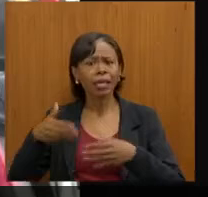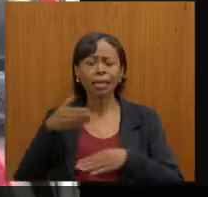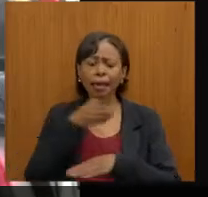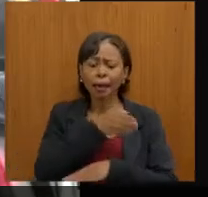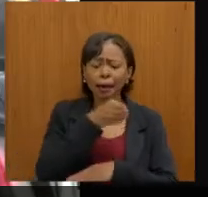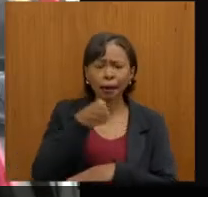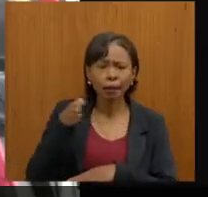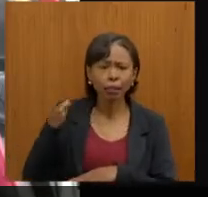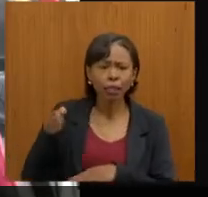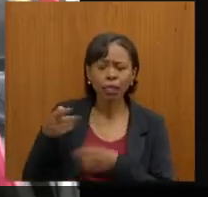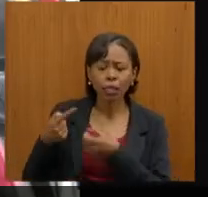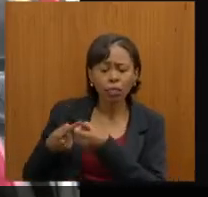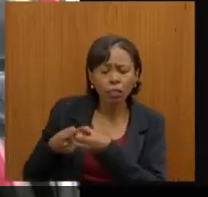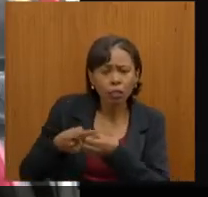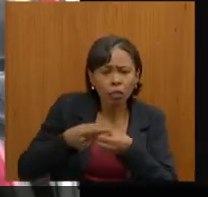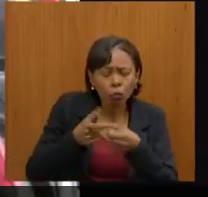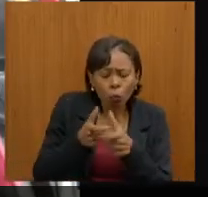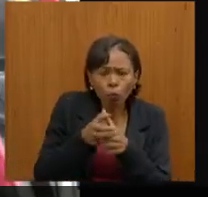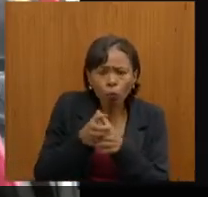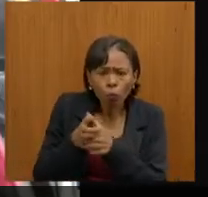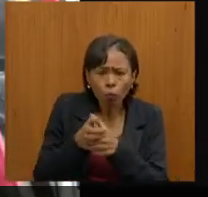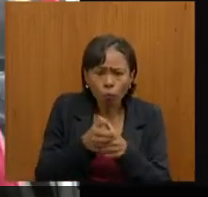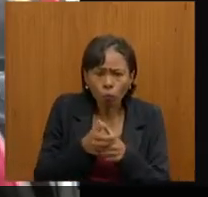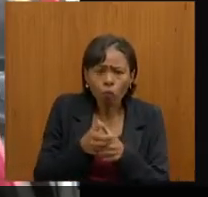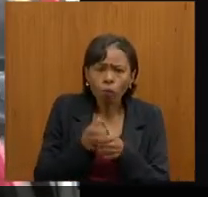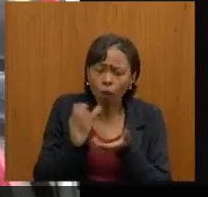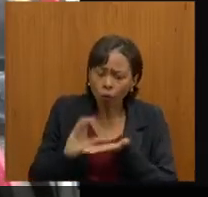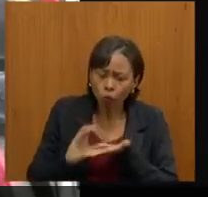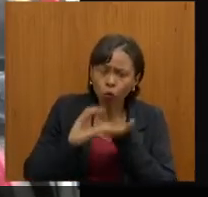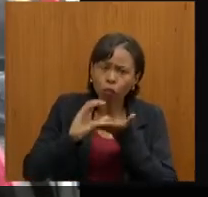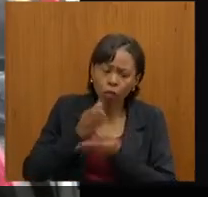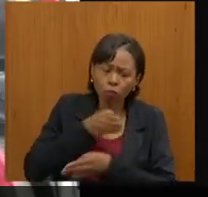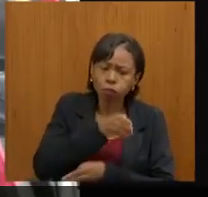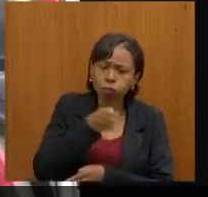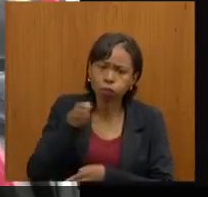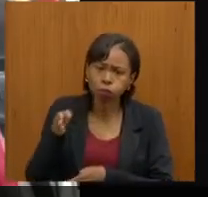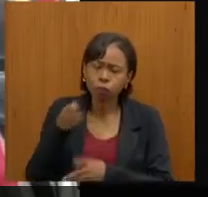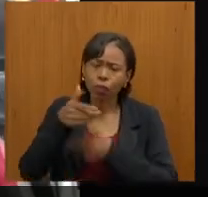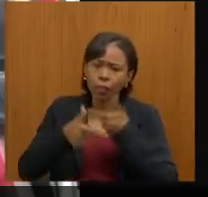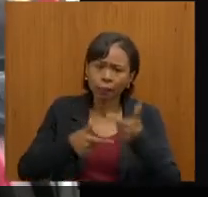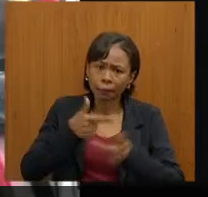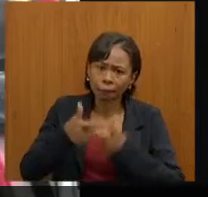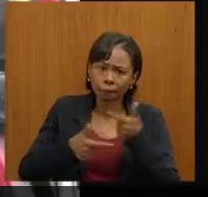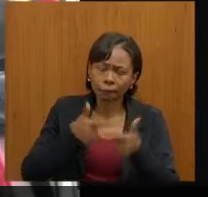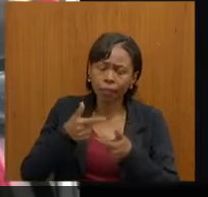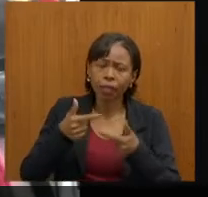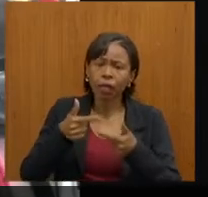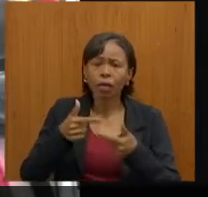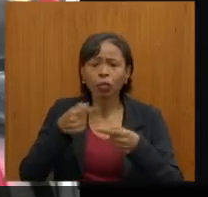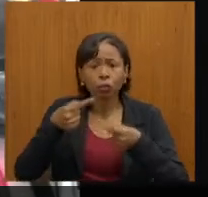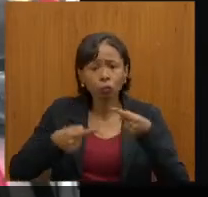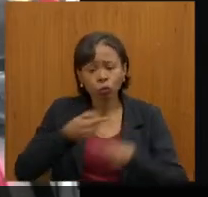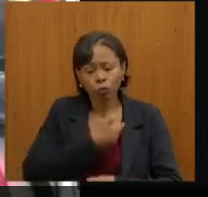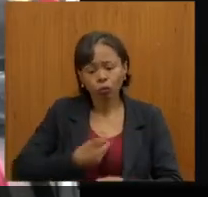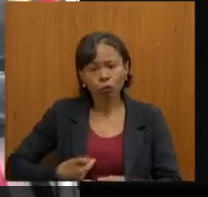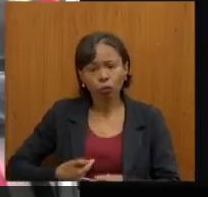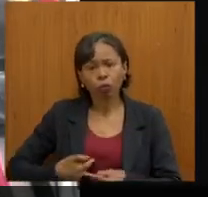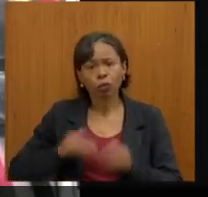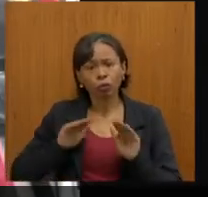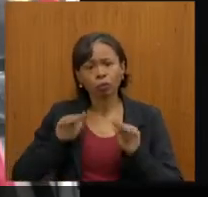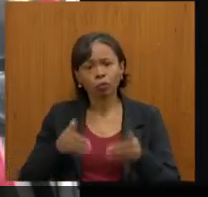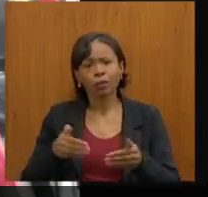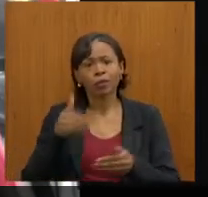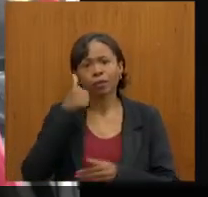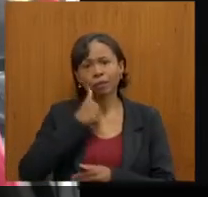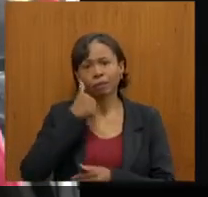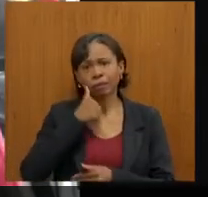cidades pequenas a esse conselho né para trabalhar mais atenção das políticas públicas da mulher